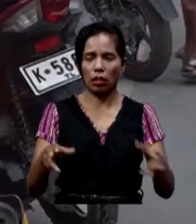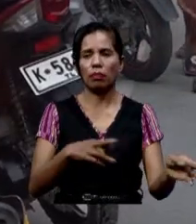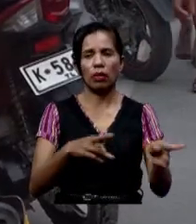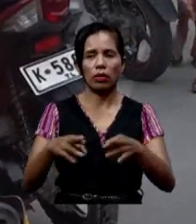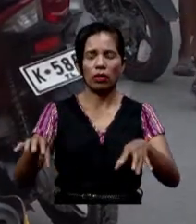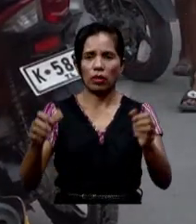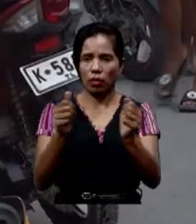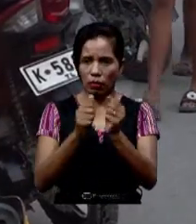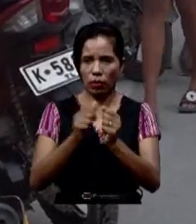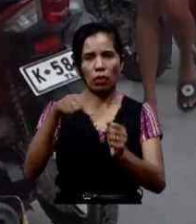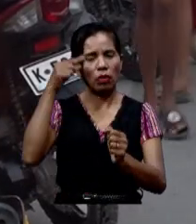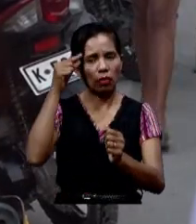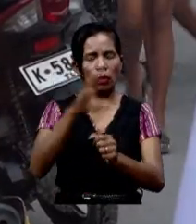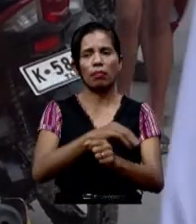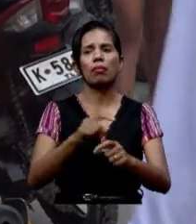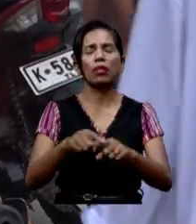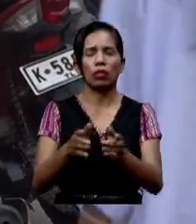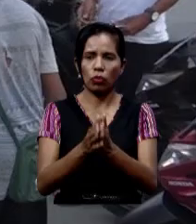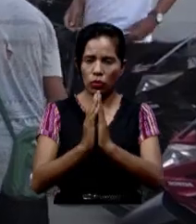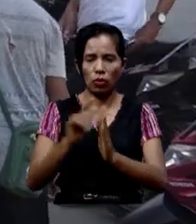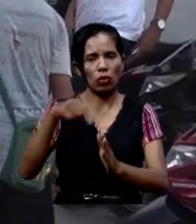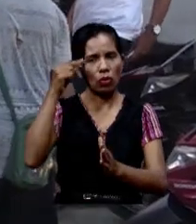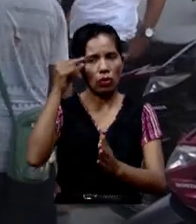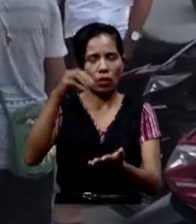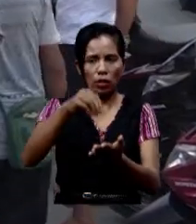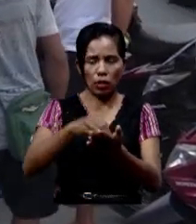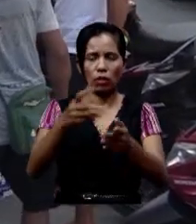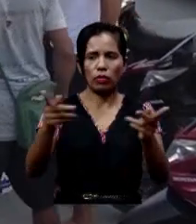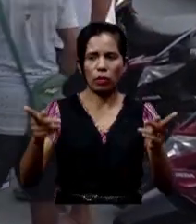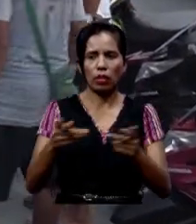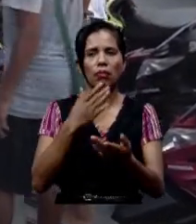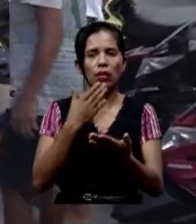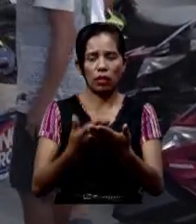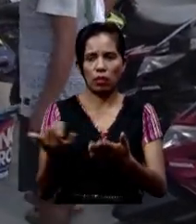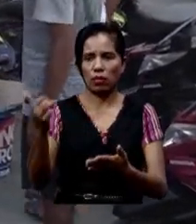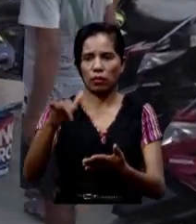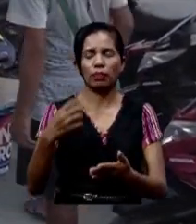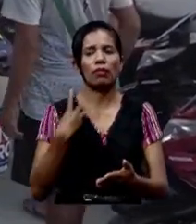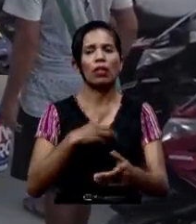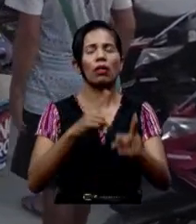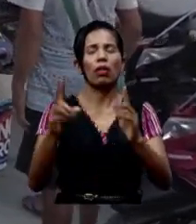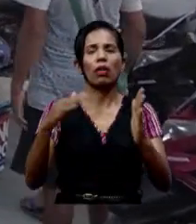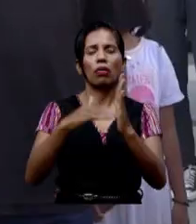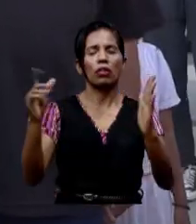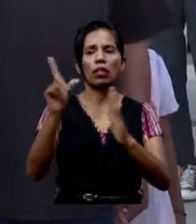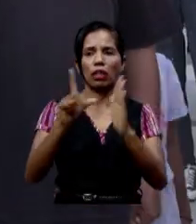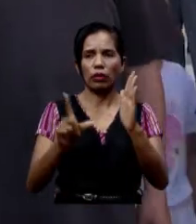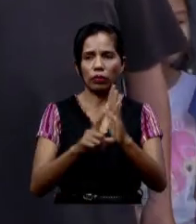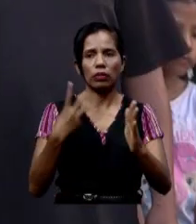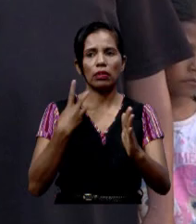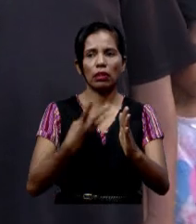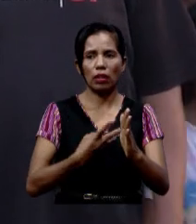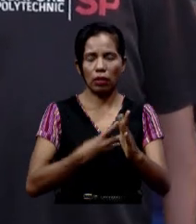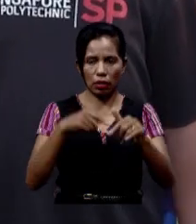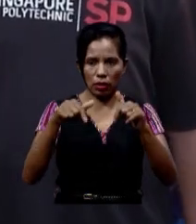negocio e a trotuar leten mai be usu governo atu criamos condição. Tukulia dengan kontra lei, ami vendedor sire